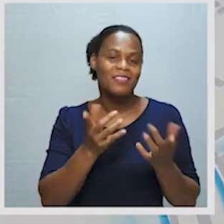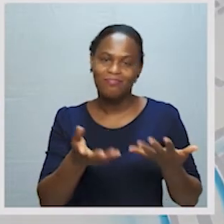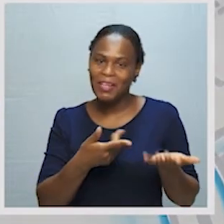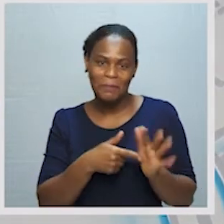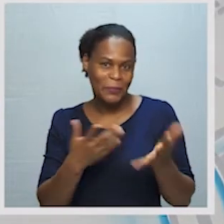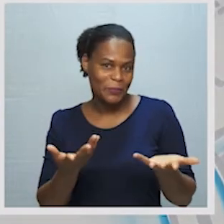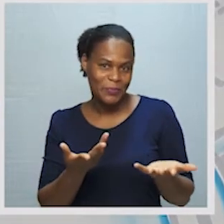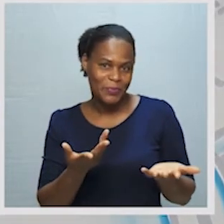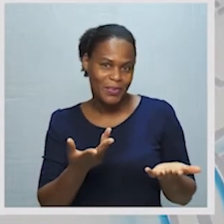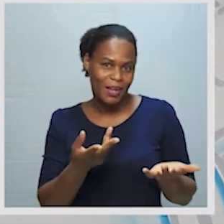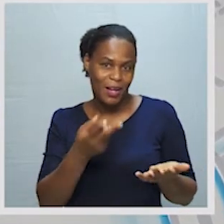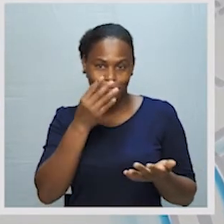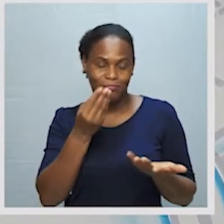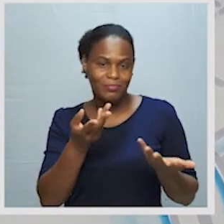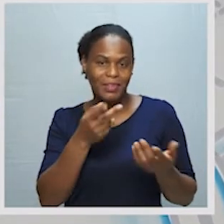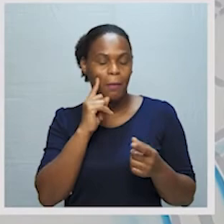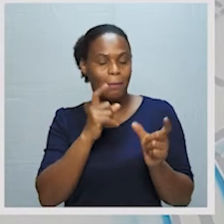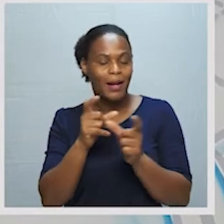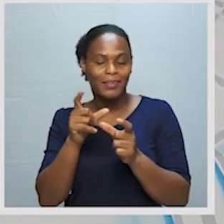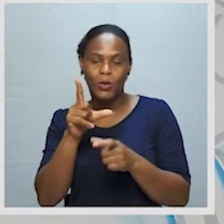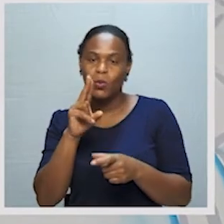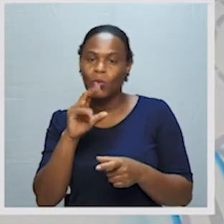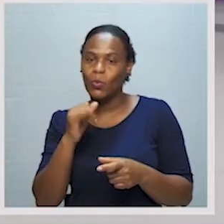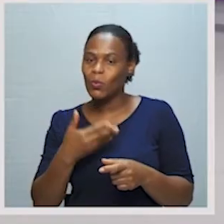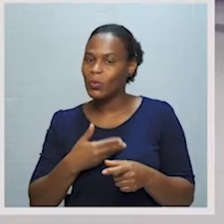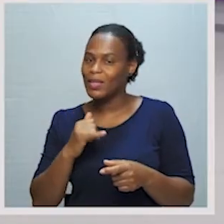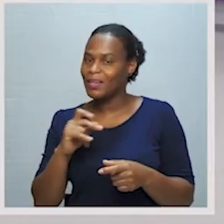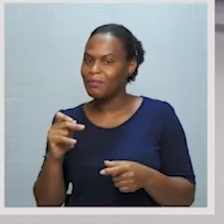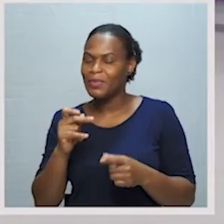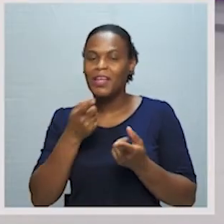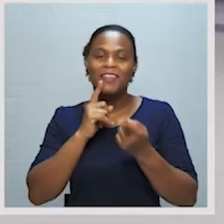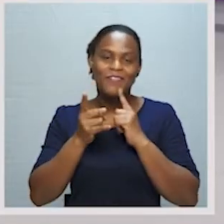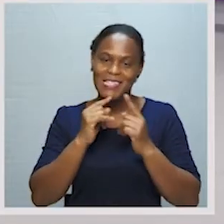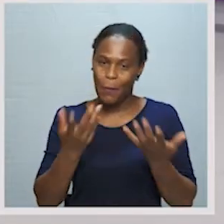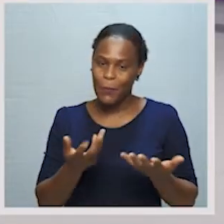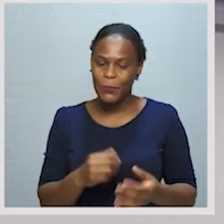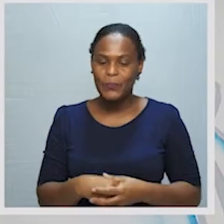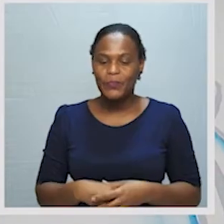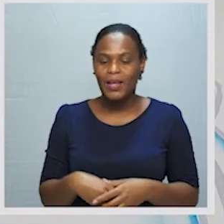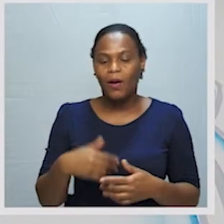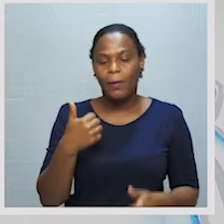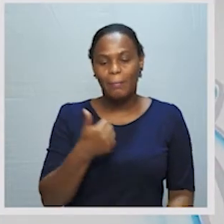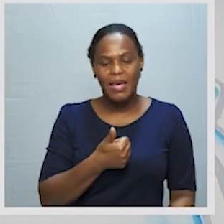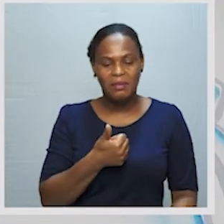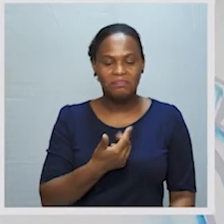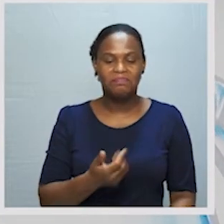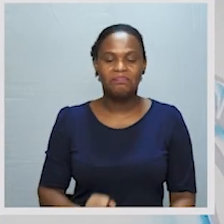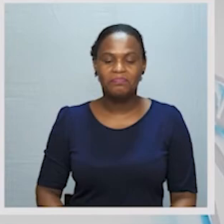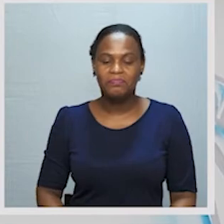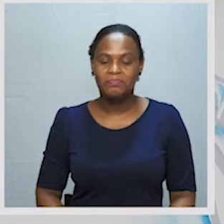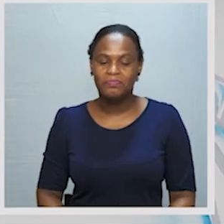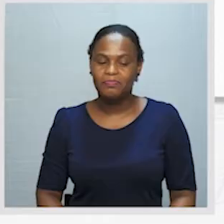adivinha. Então, aqui nós temos a vertente lúdica, é um momento de diversão. A linha